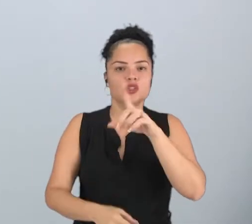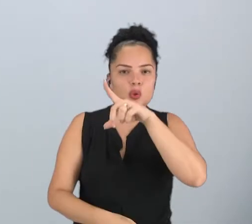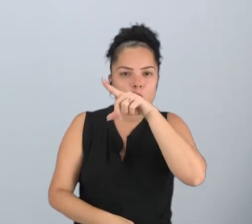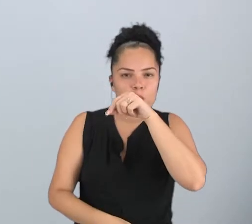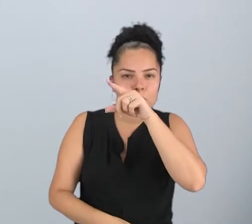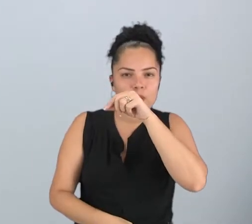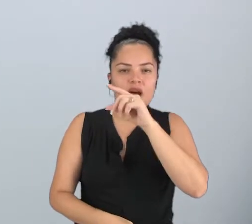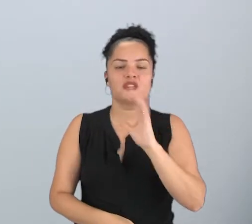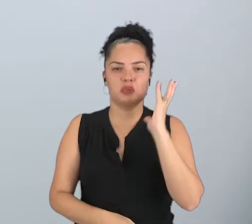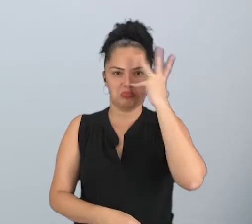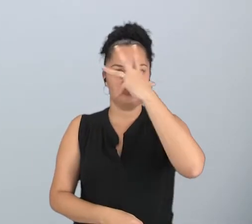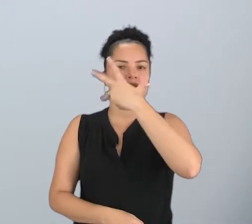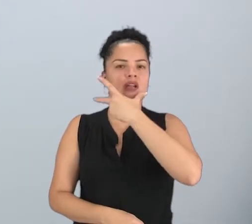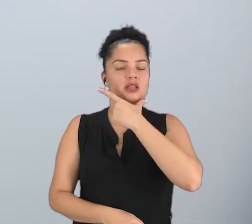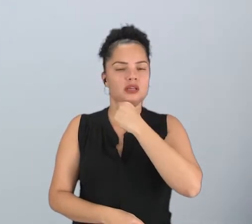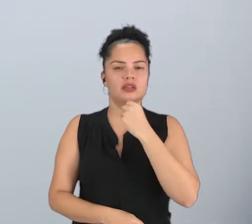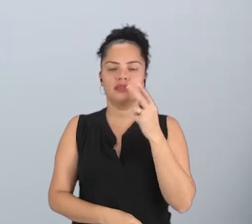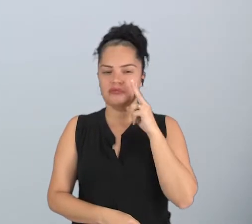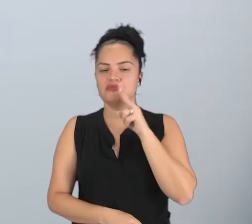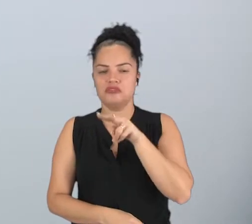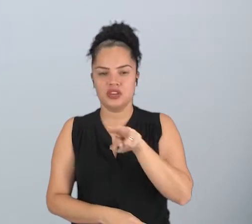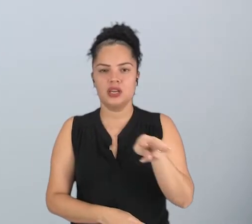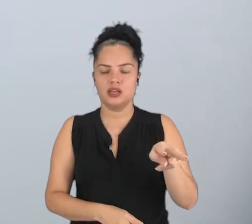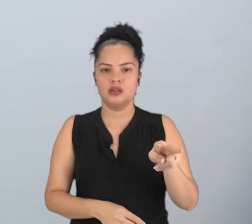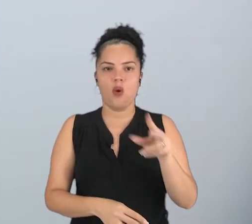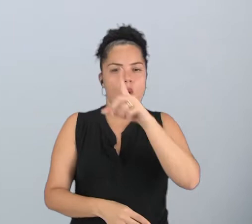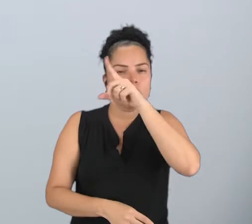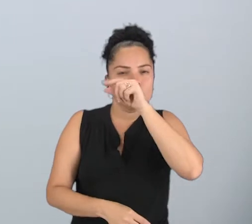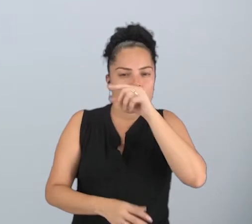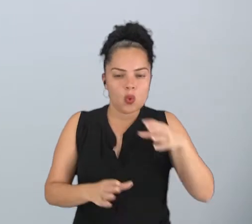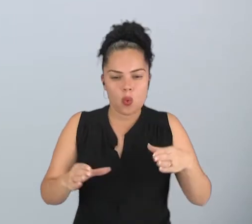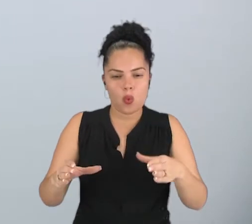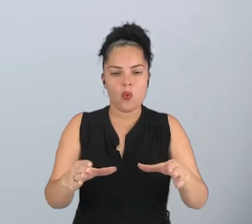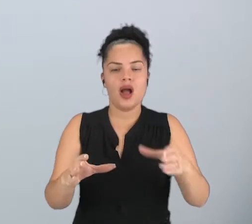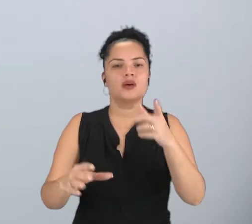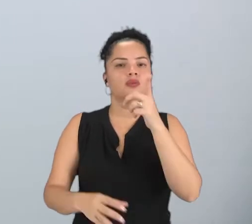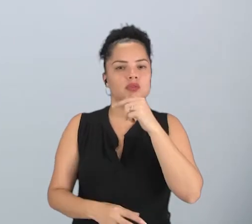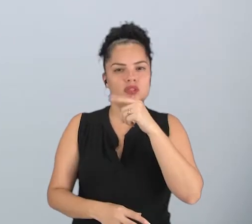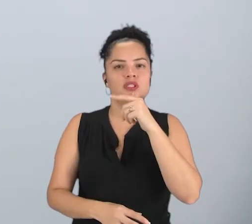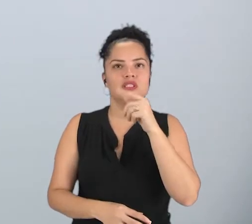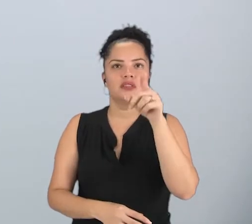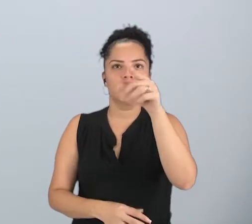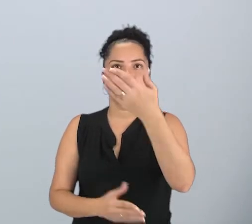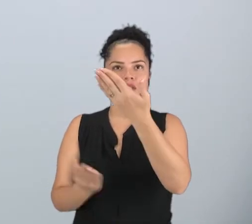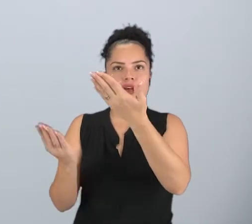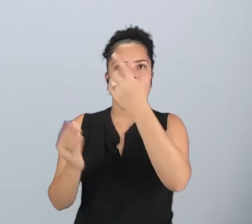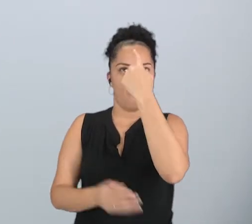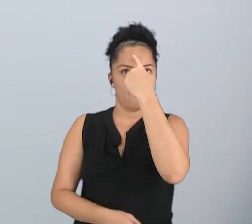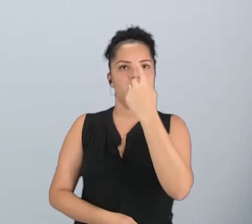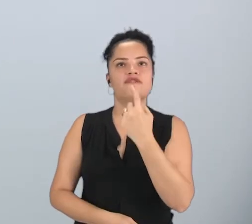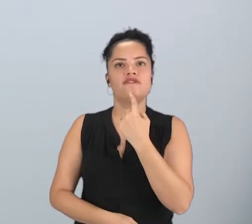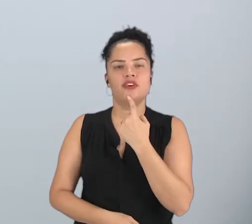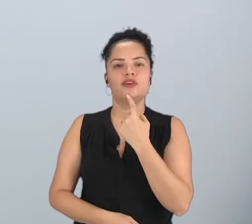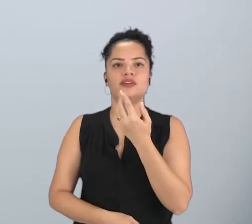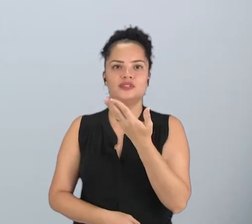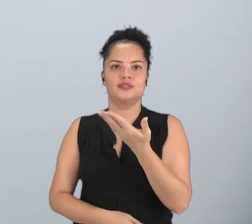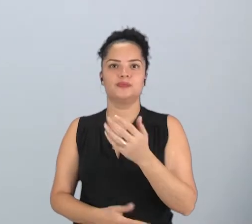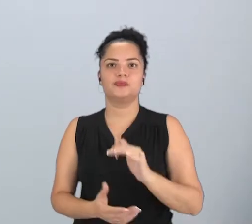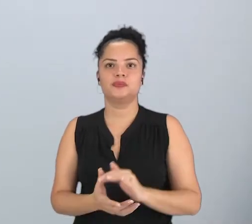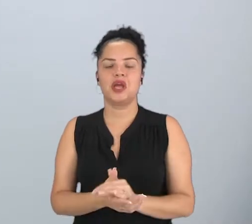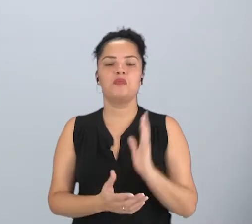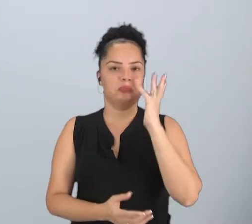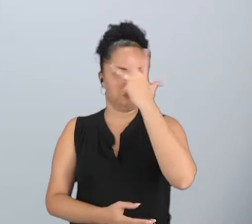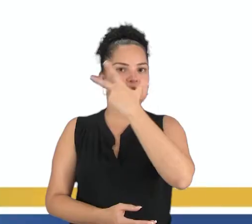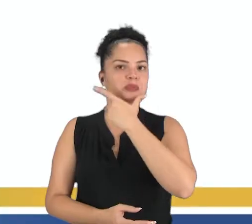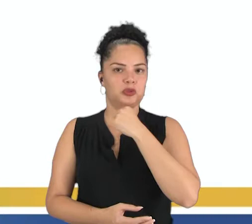teve a oportunidade de assistir, assista, procure no YouTube, isso realmente é muito importante, muito bonito. Nós